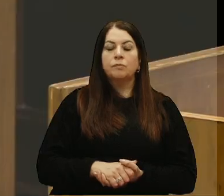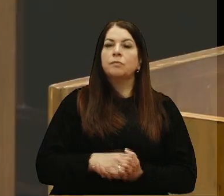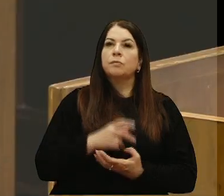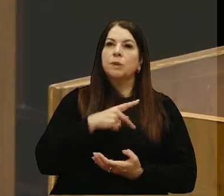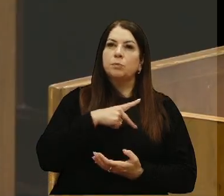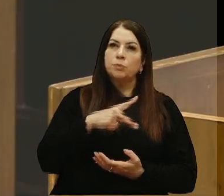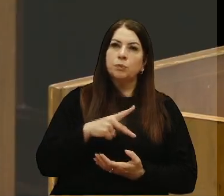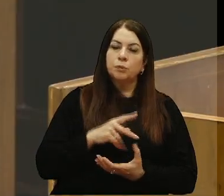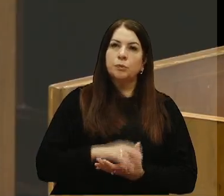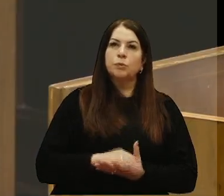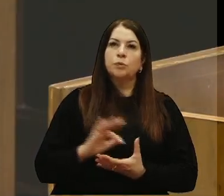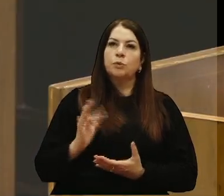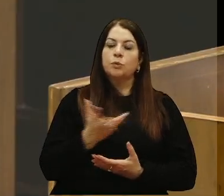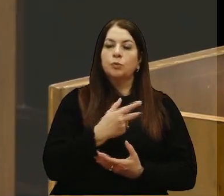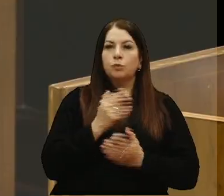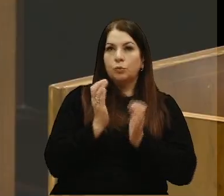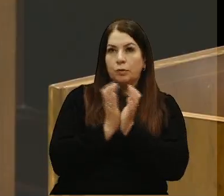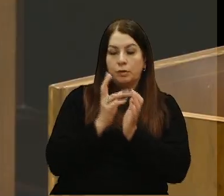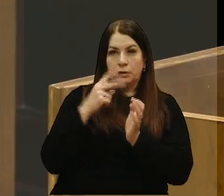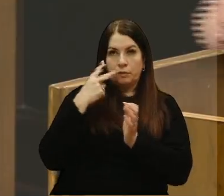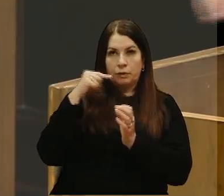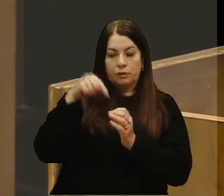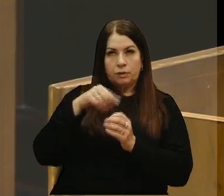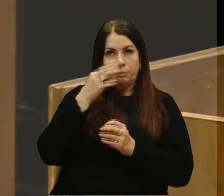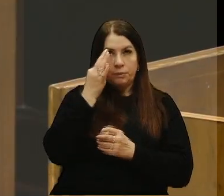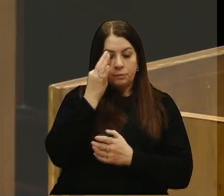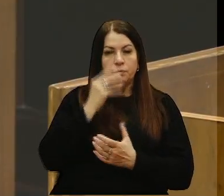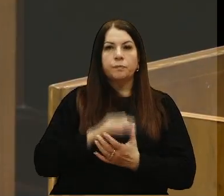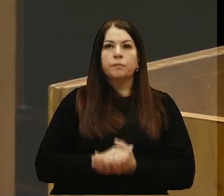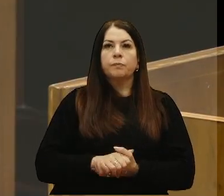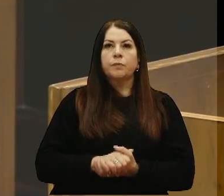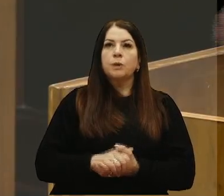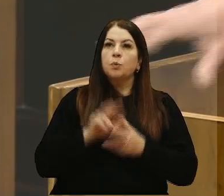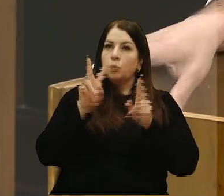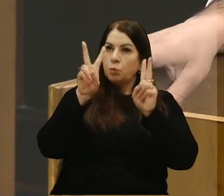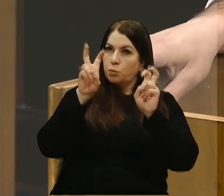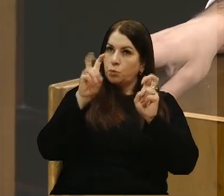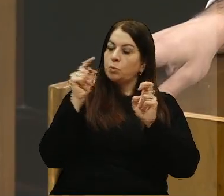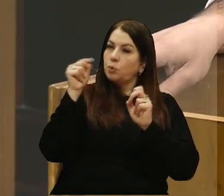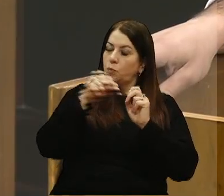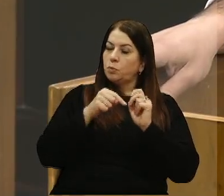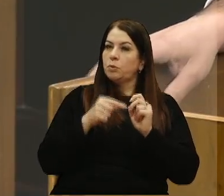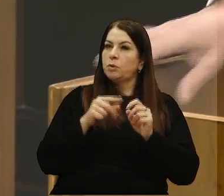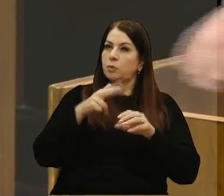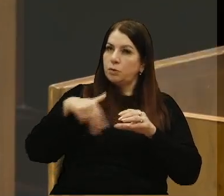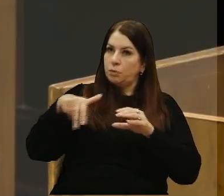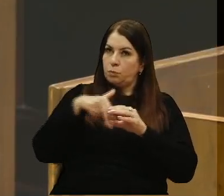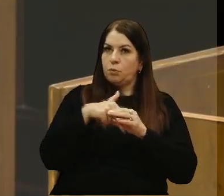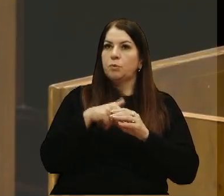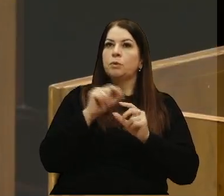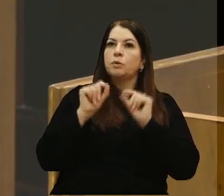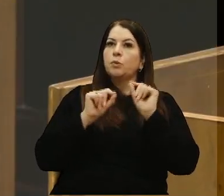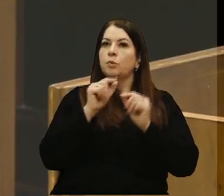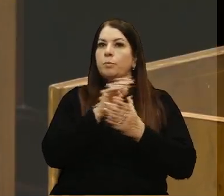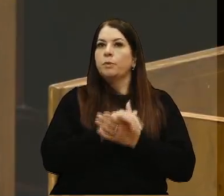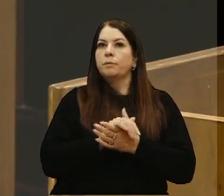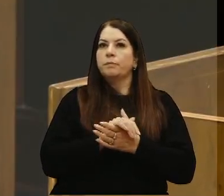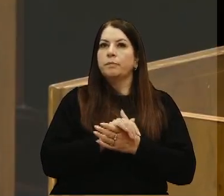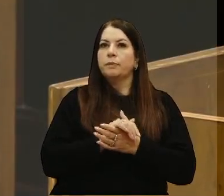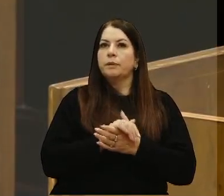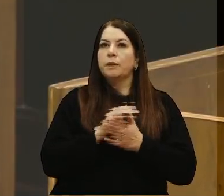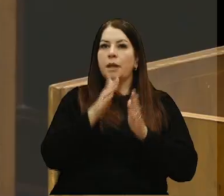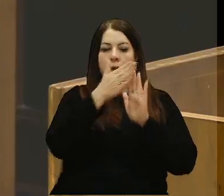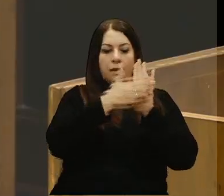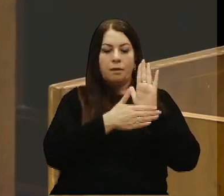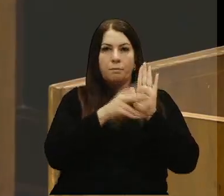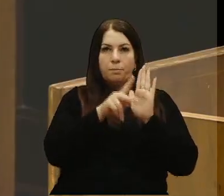Senhor presidente, nobres colegas aqui presentes, o assunto que eu trago aqui hoje à tribuna é a respeito dessa capa do